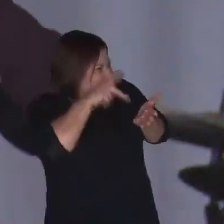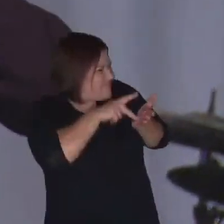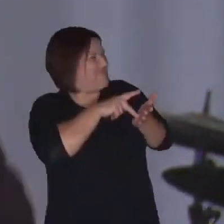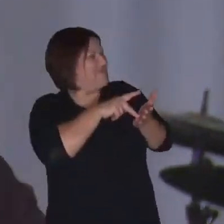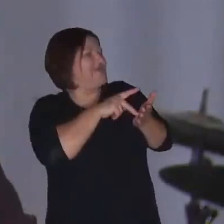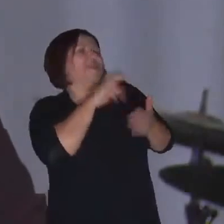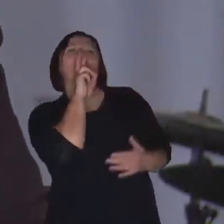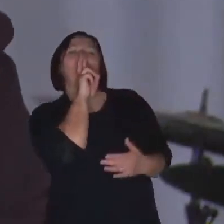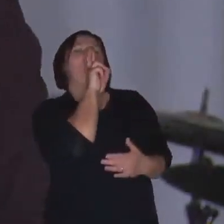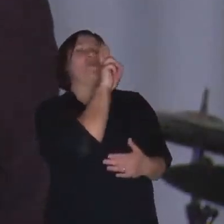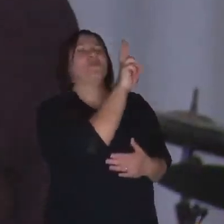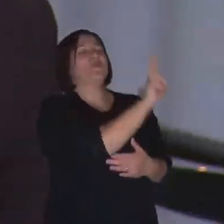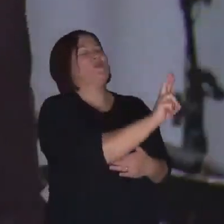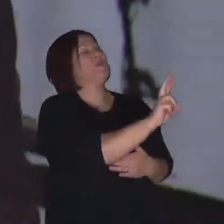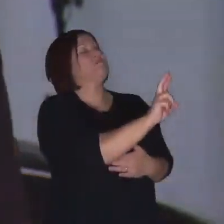eu não sei.